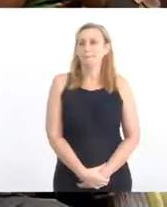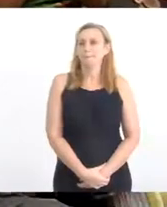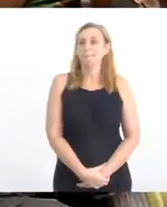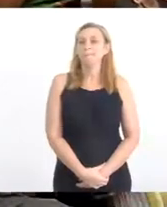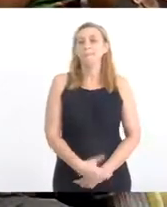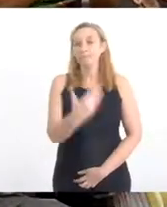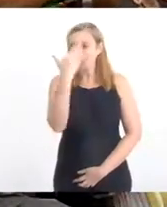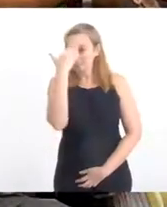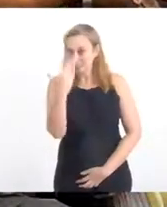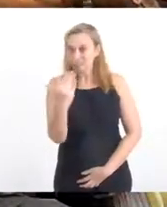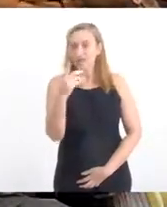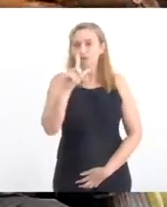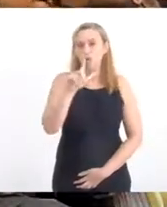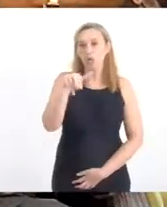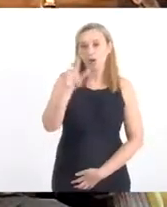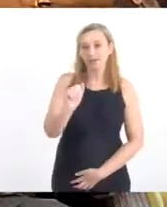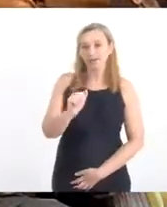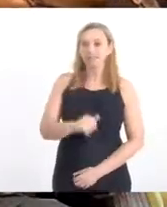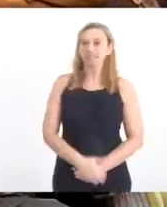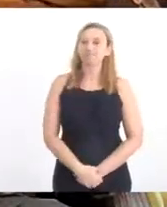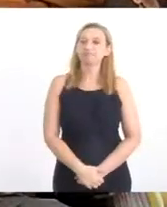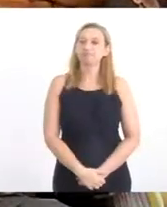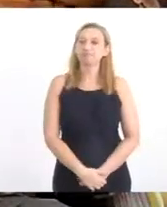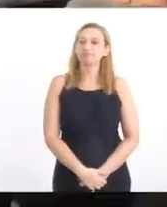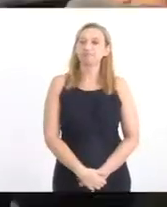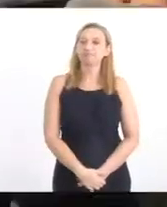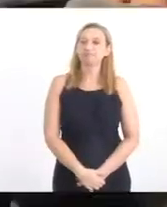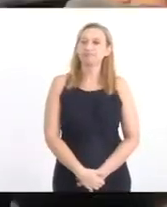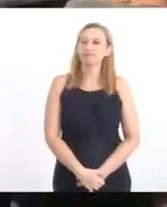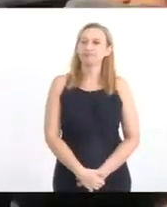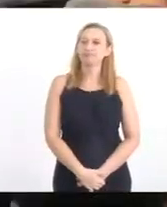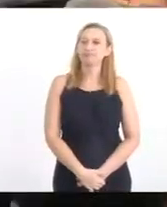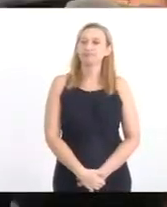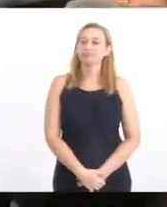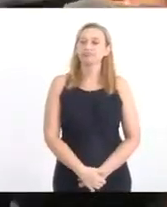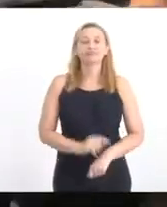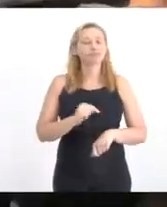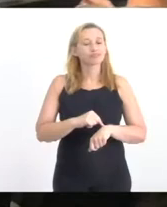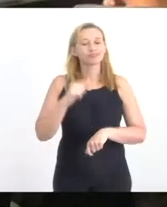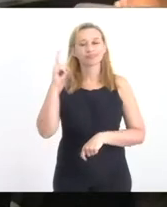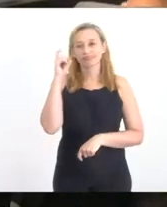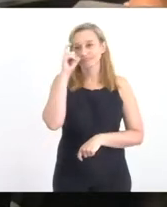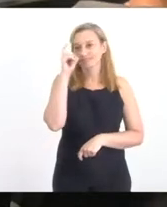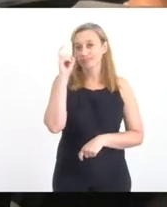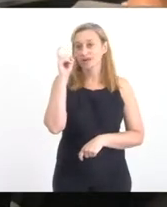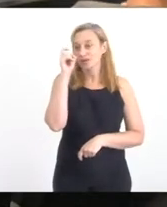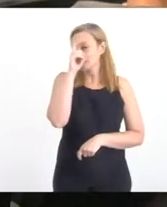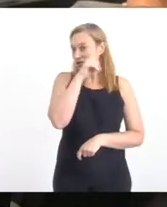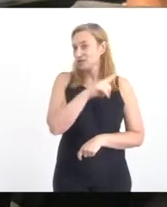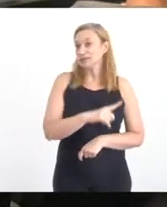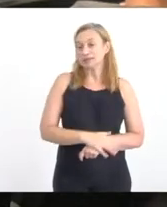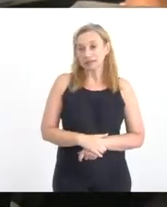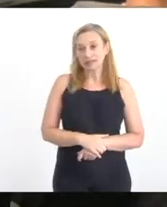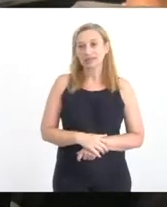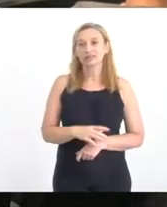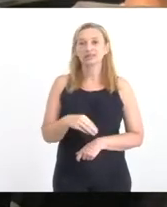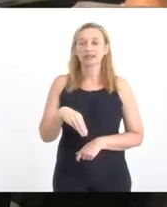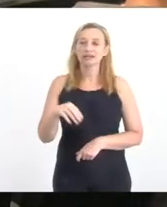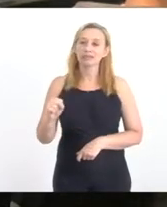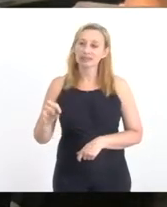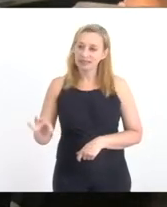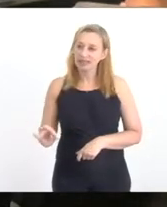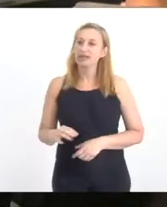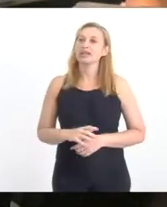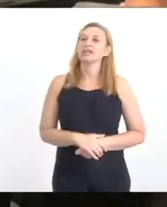é muito obrigada Luana passamos momentos intensos né nos assentamentos